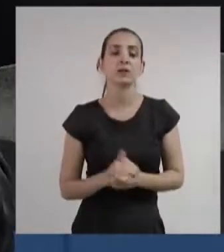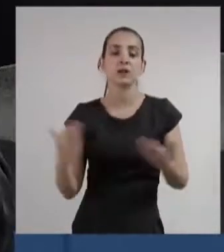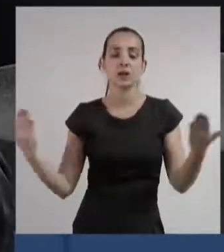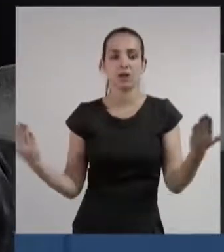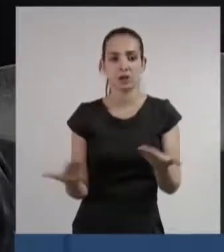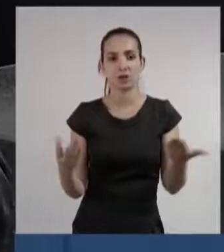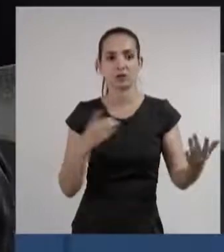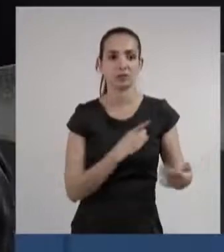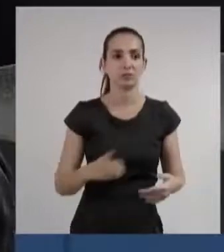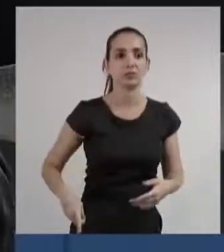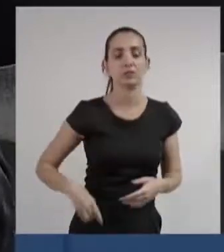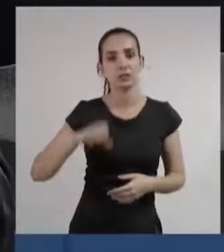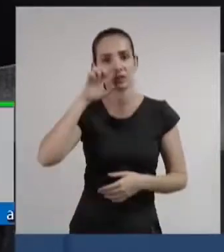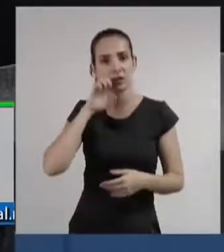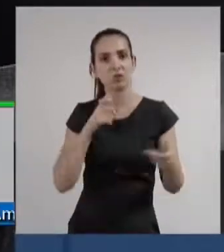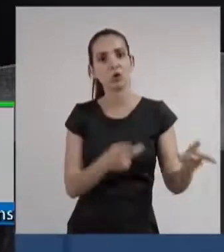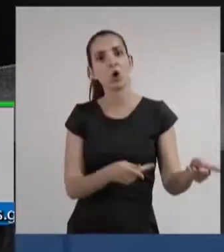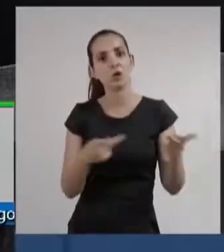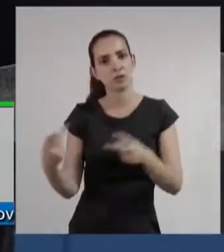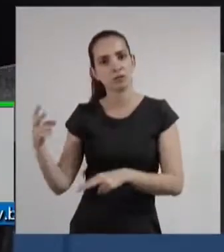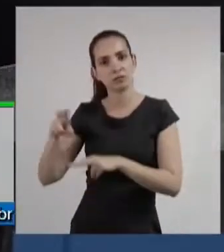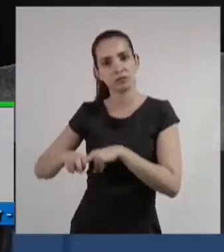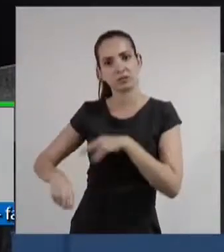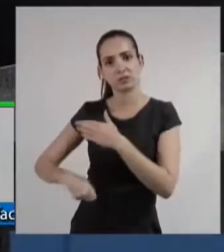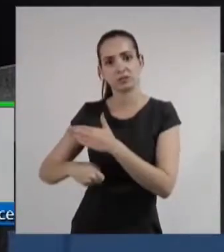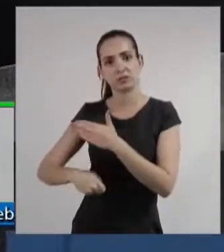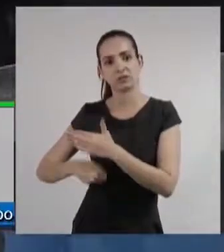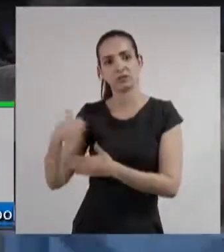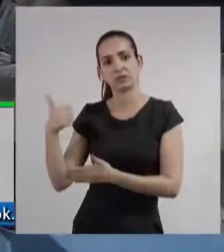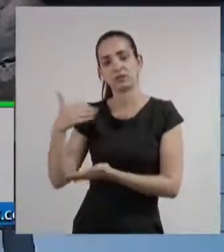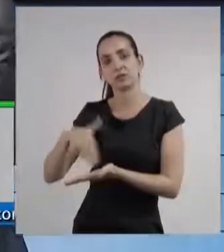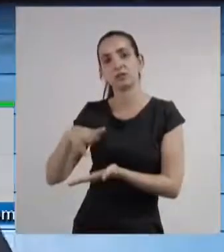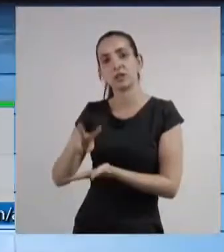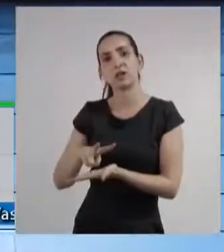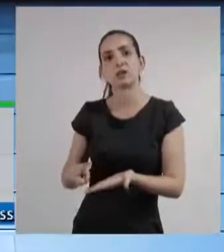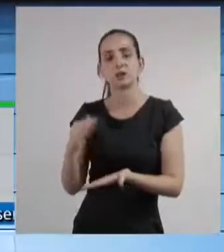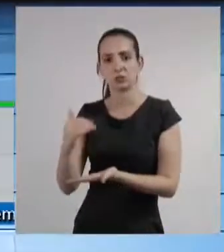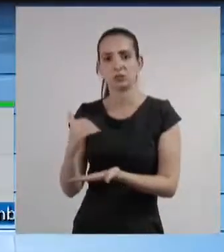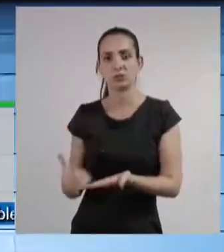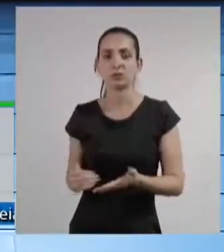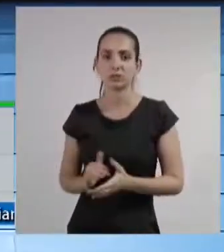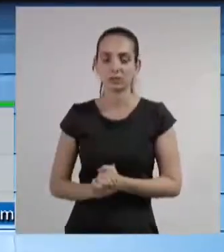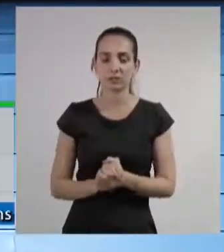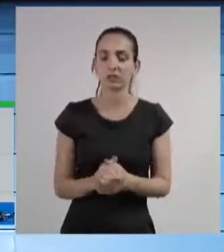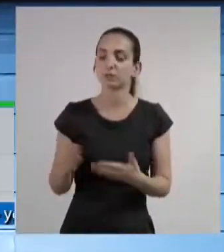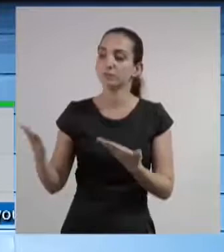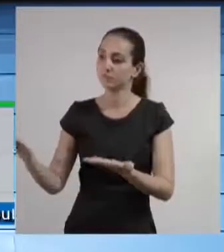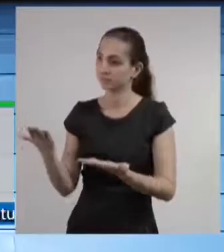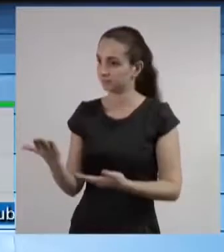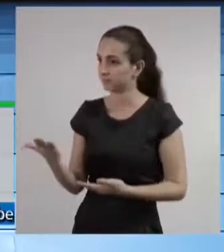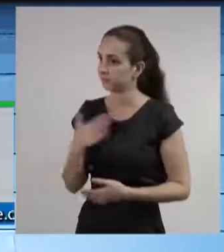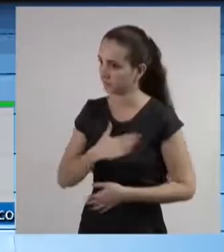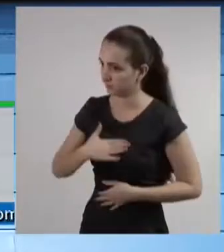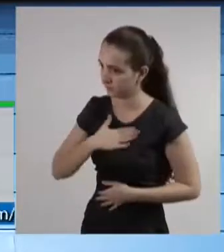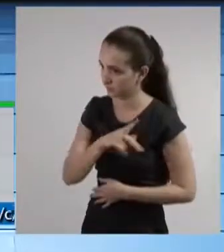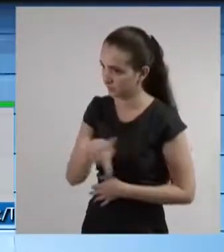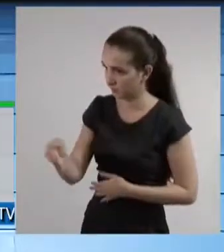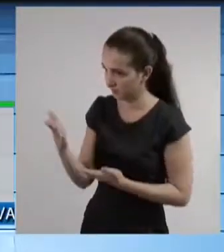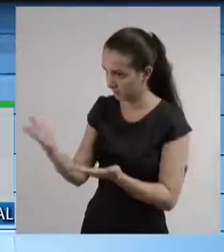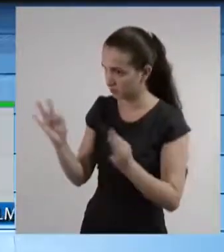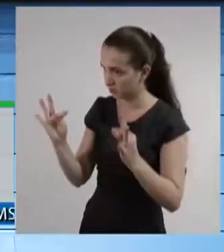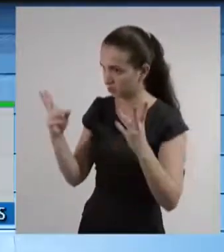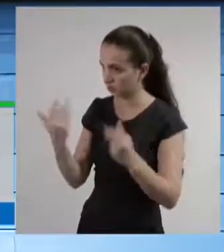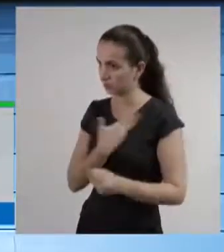Felini para assumir a primeira secretaria e proceder à leitura do expediente. Nobre presidente, demais colegas